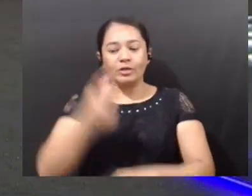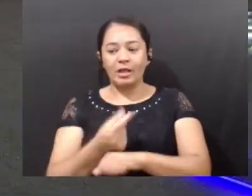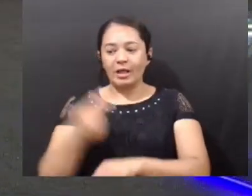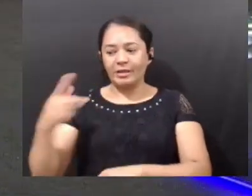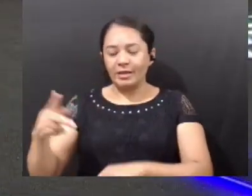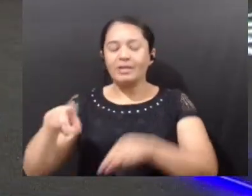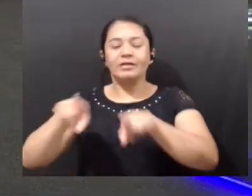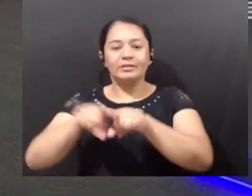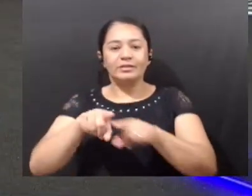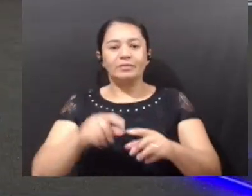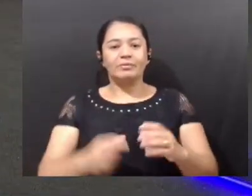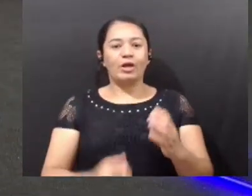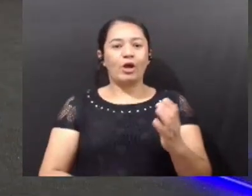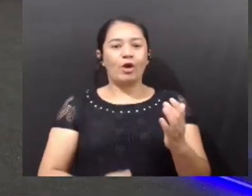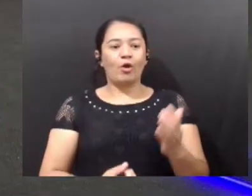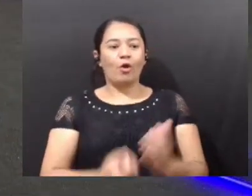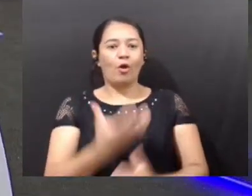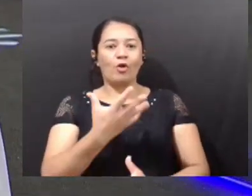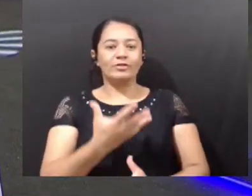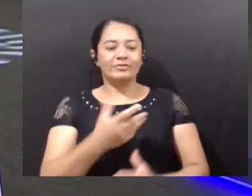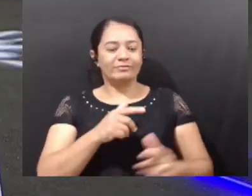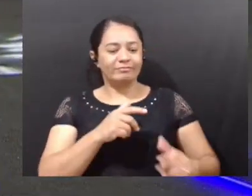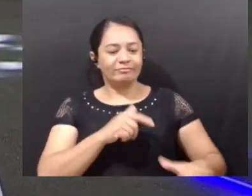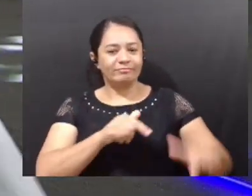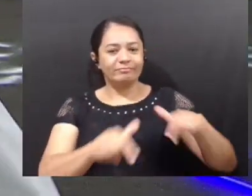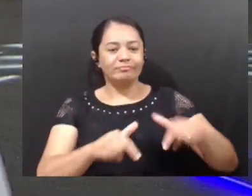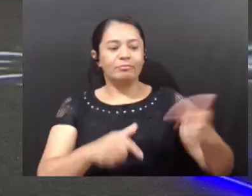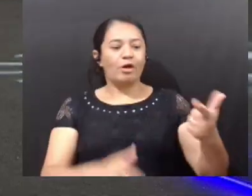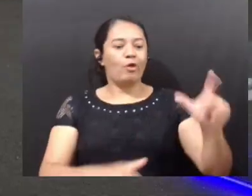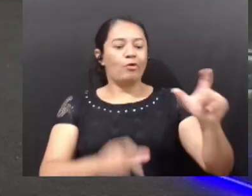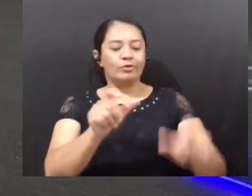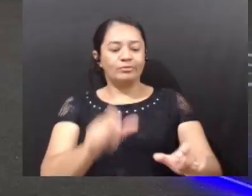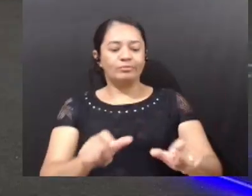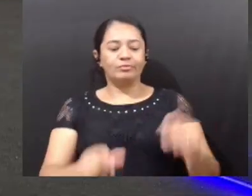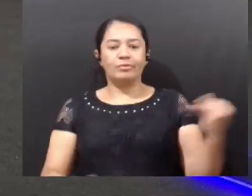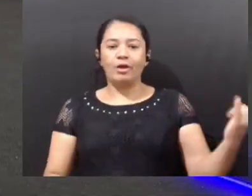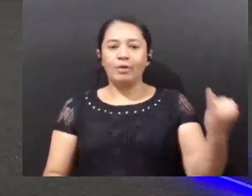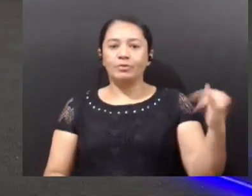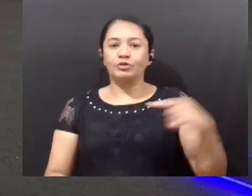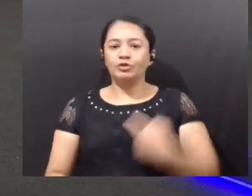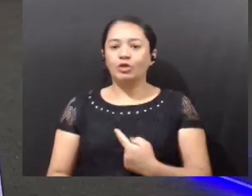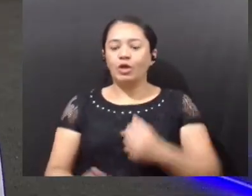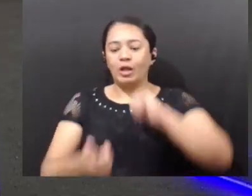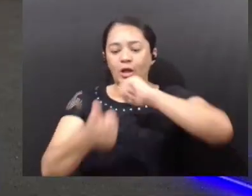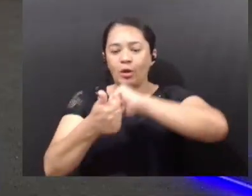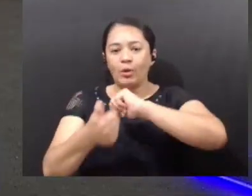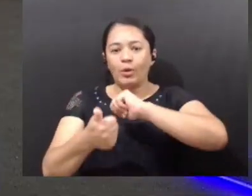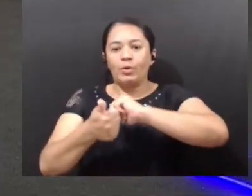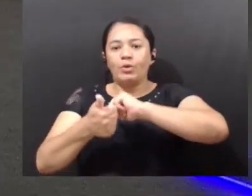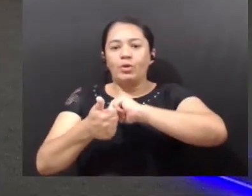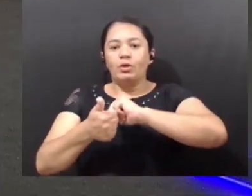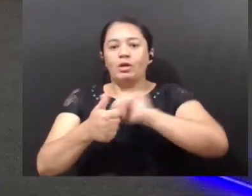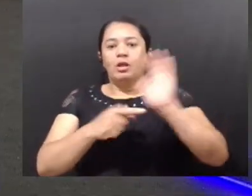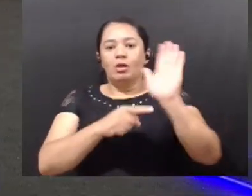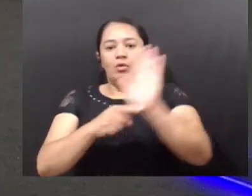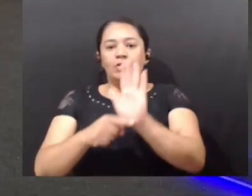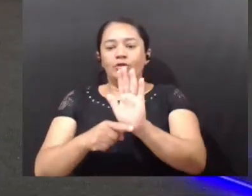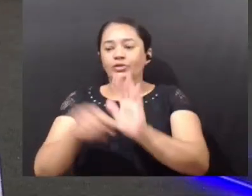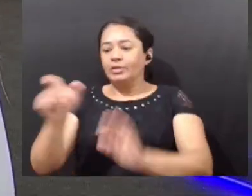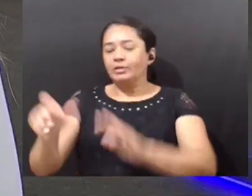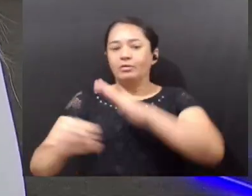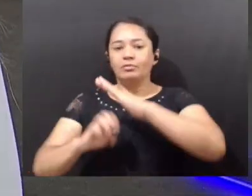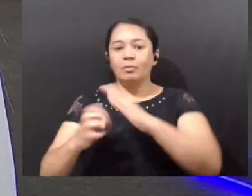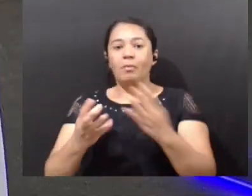gerar emprego para outras pessoas. Então a importância é a gente poder qualificar, ajudar esse empresário. Muitos, eles não